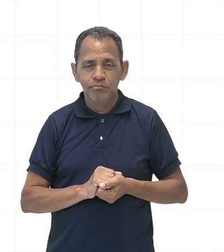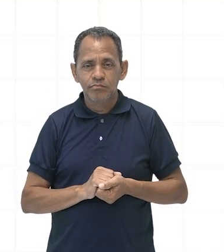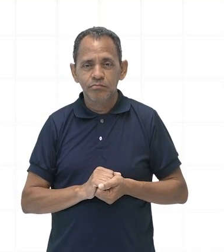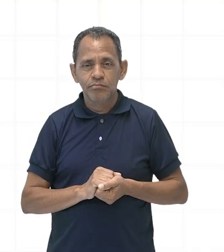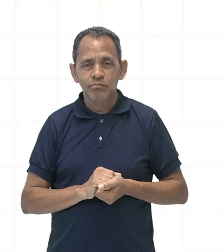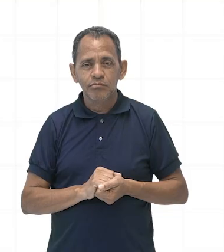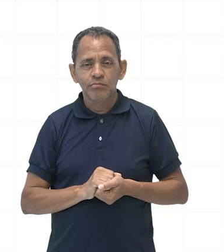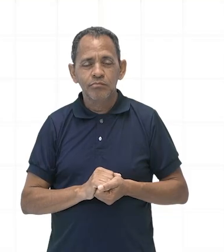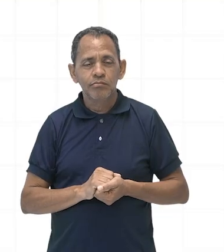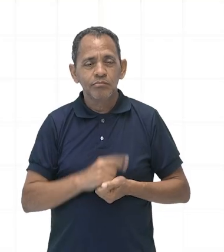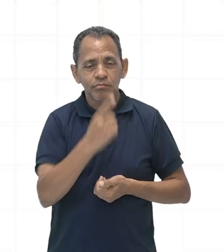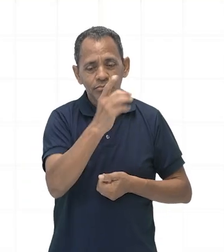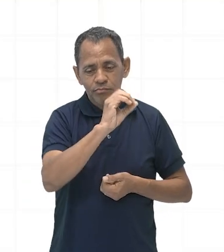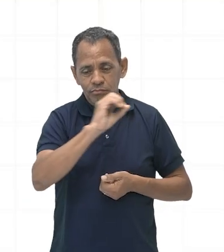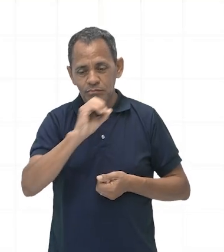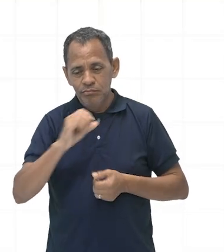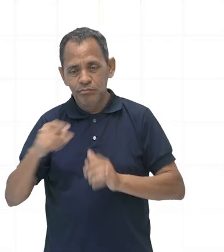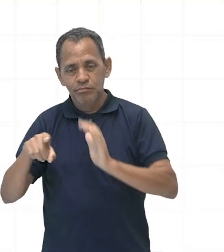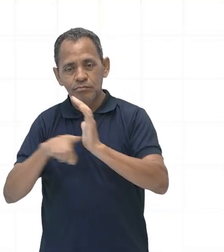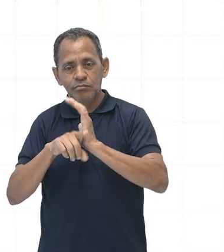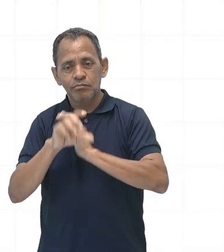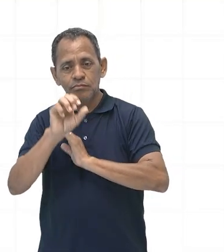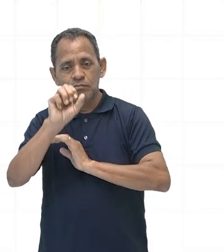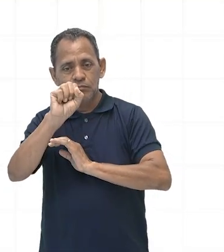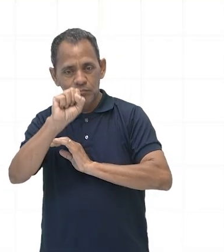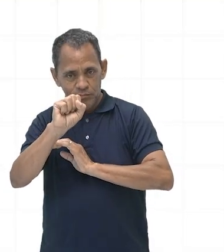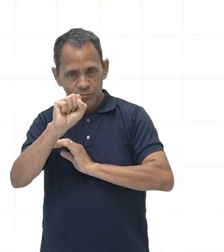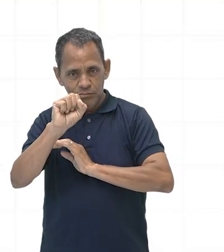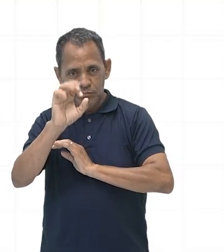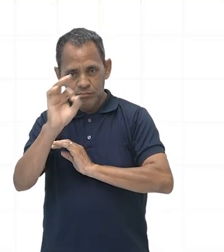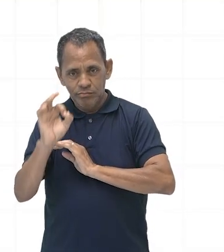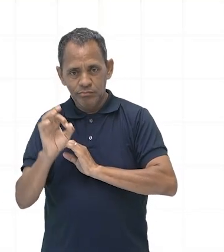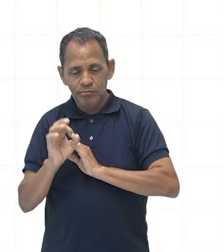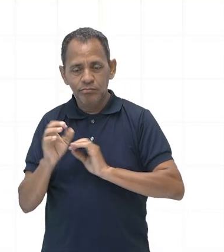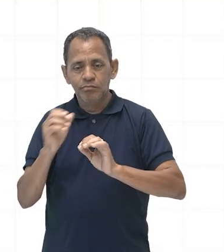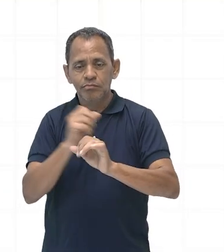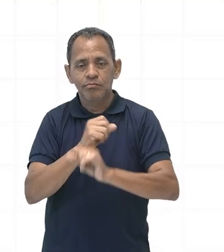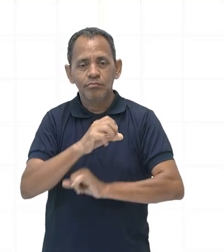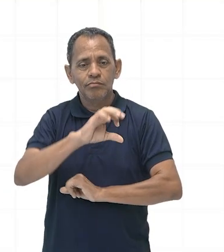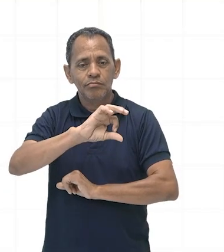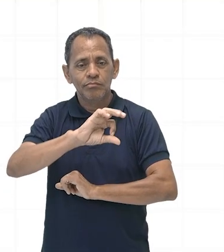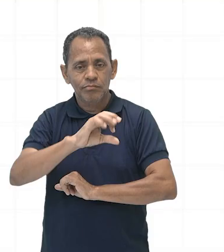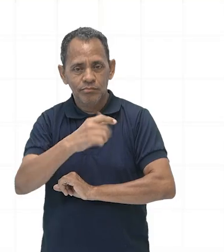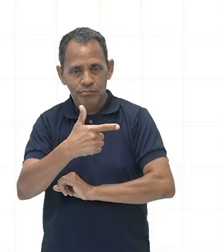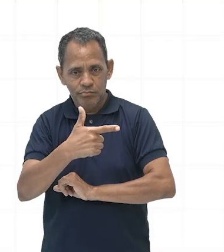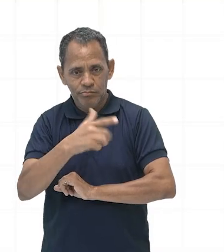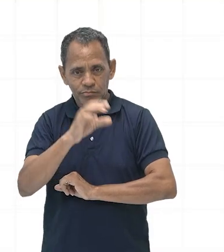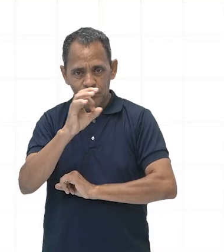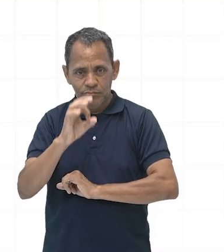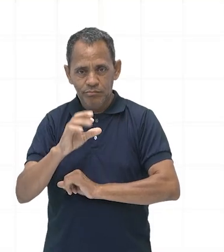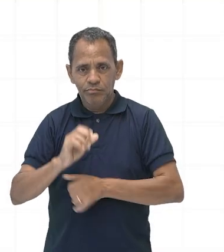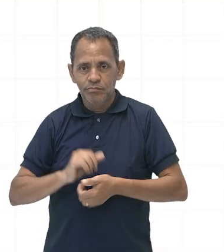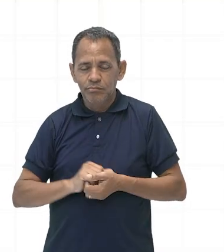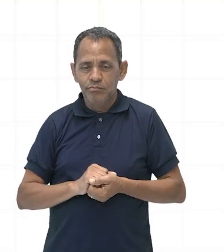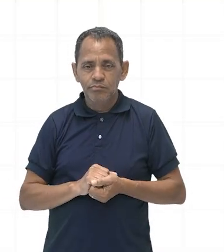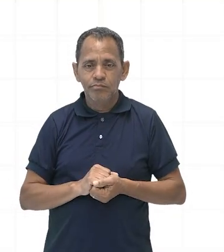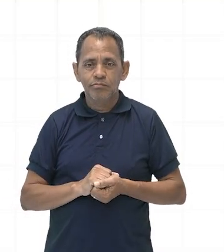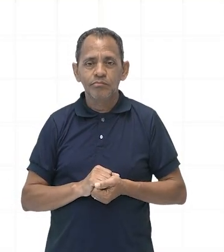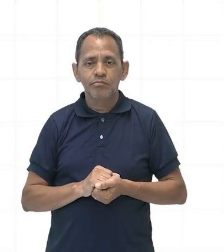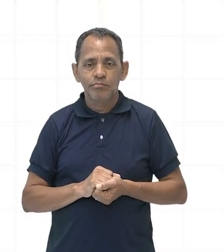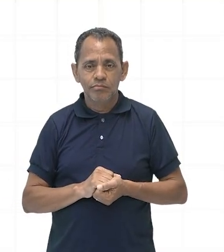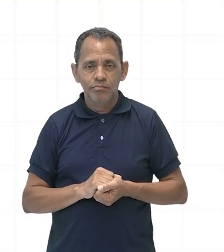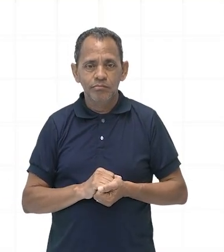Então, 100 menos 8 é igual a 92, certo? Ou